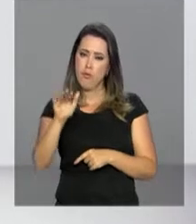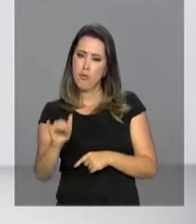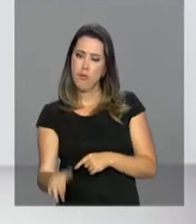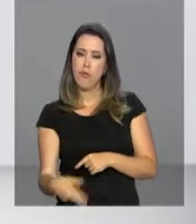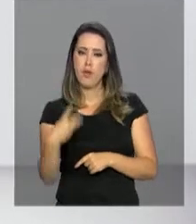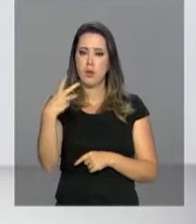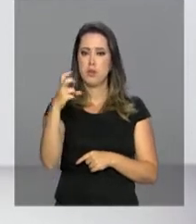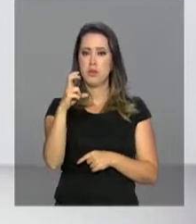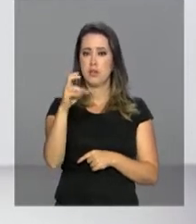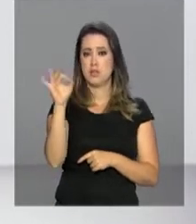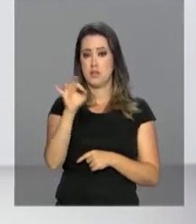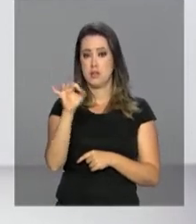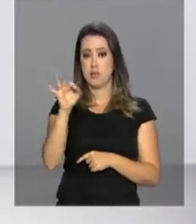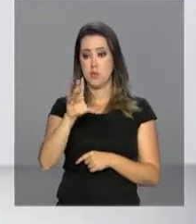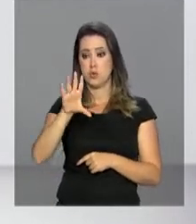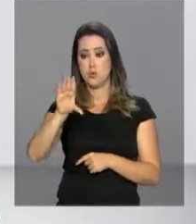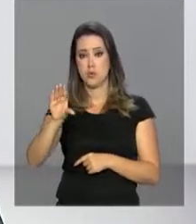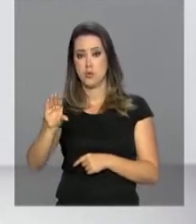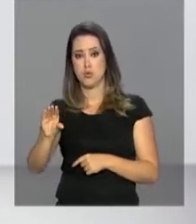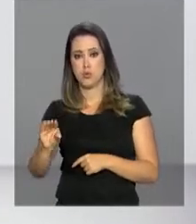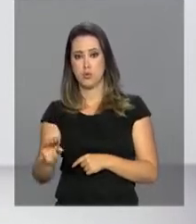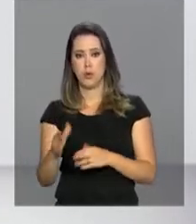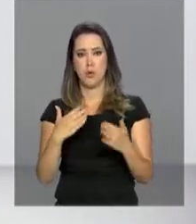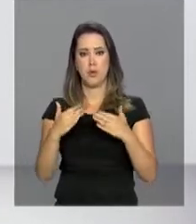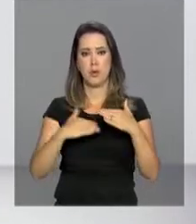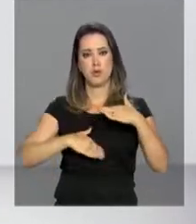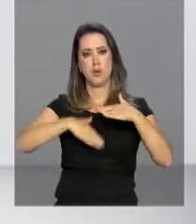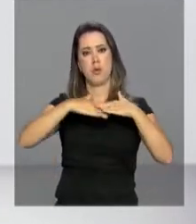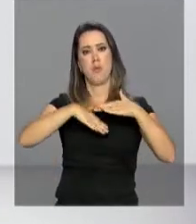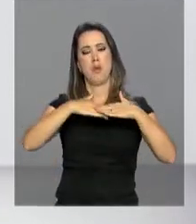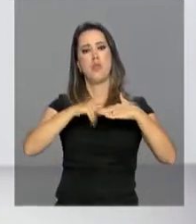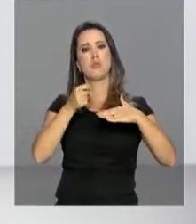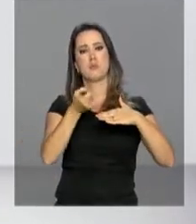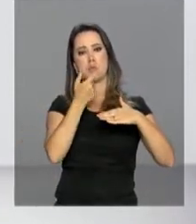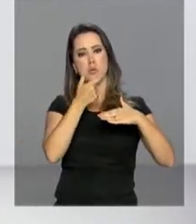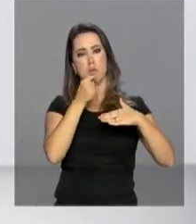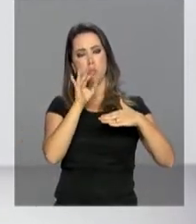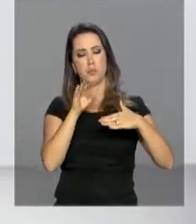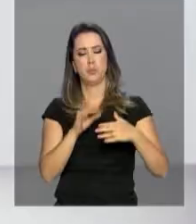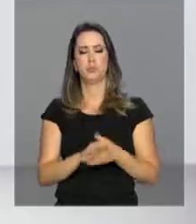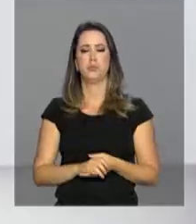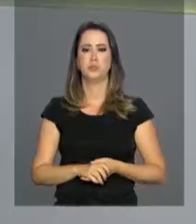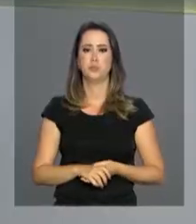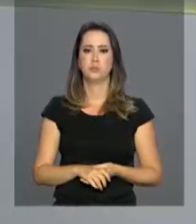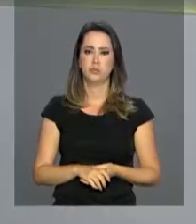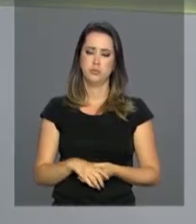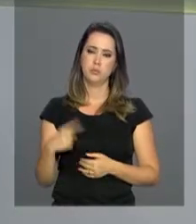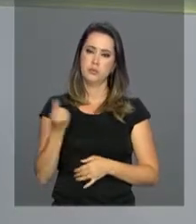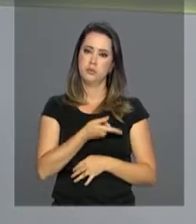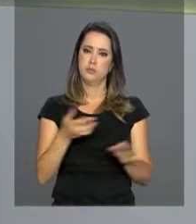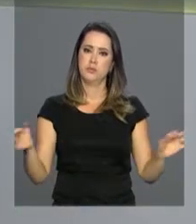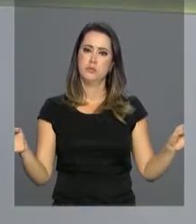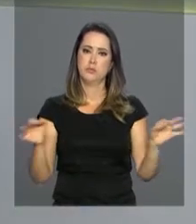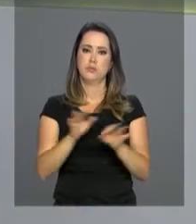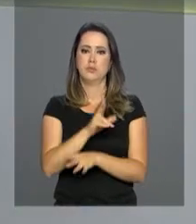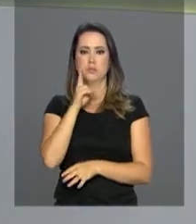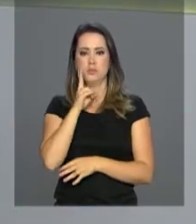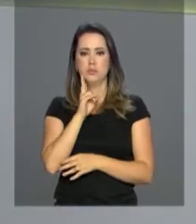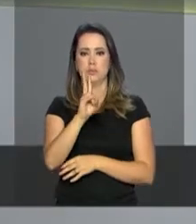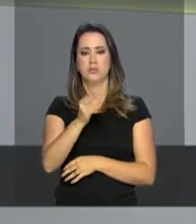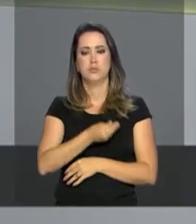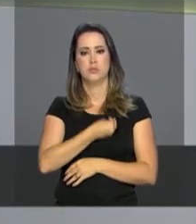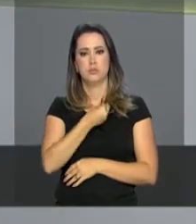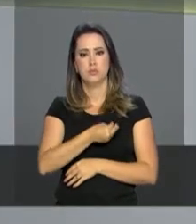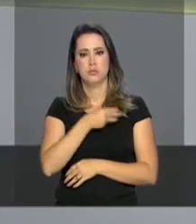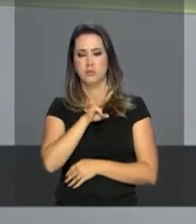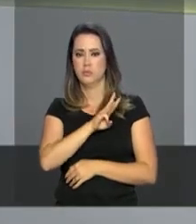35% menor do que o preço máximo do medicamento de referência nós ficamos por aqui você acompanha a